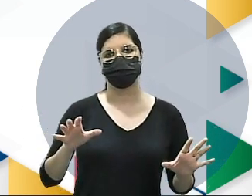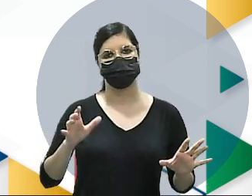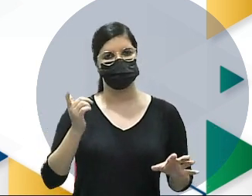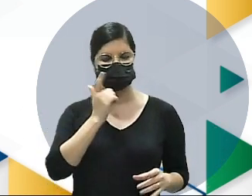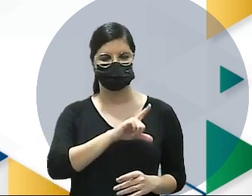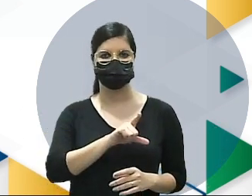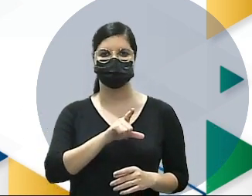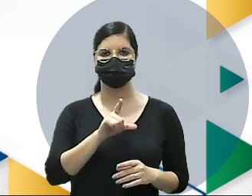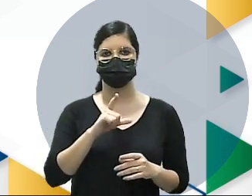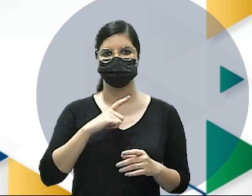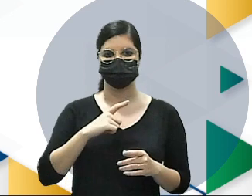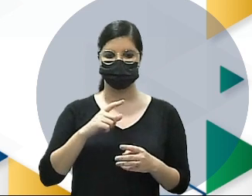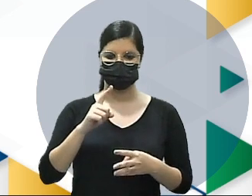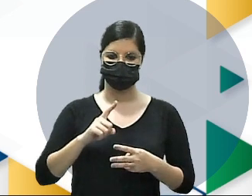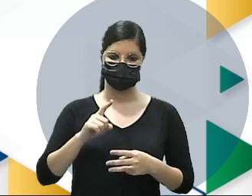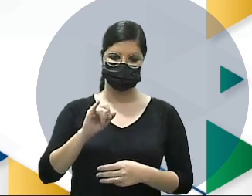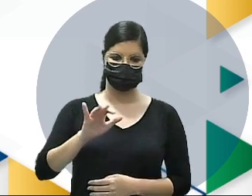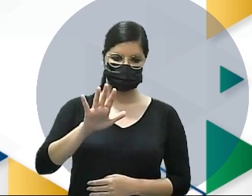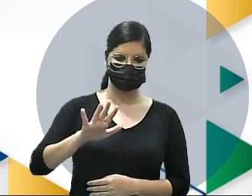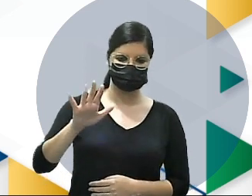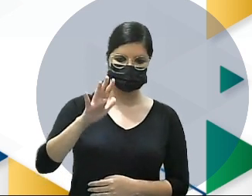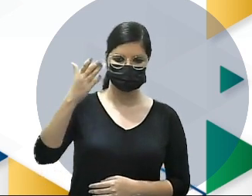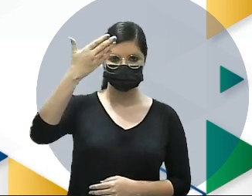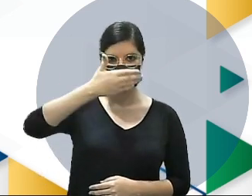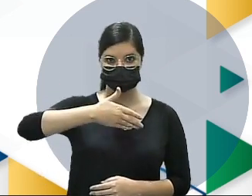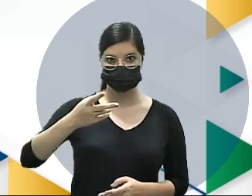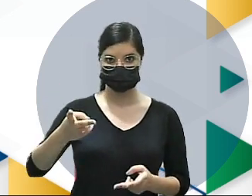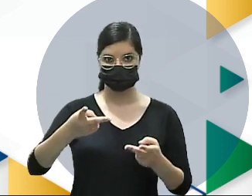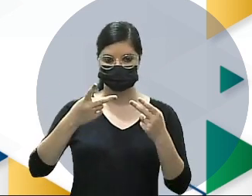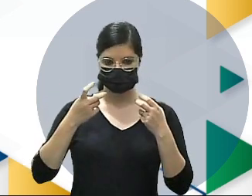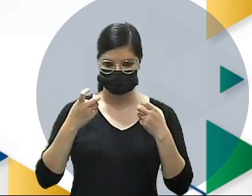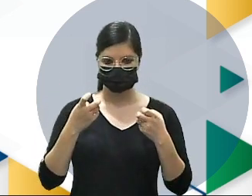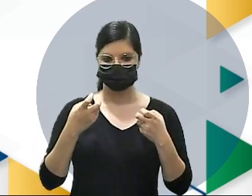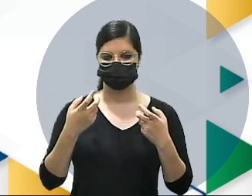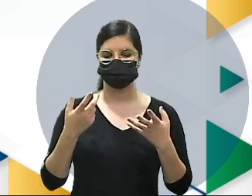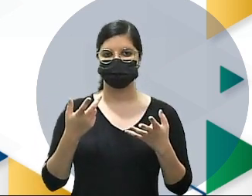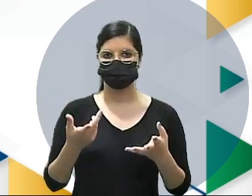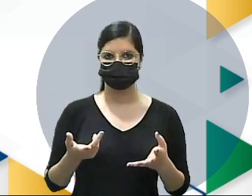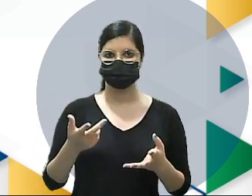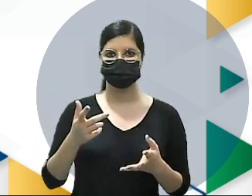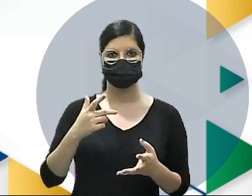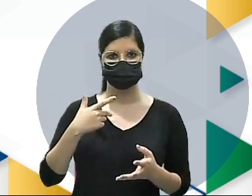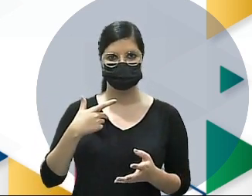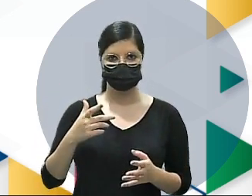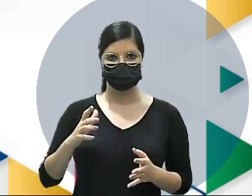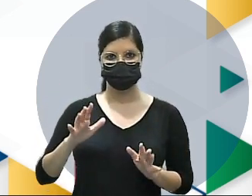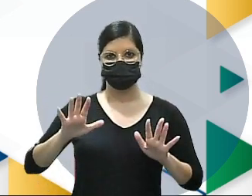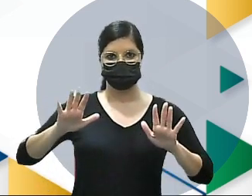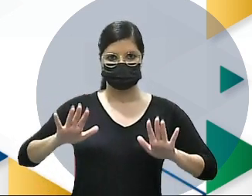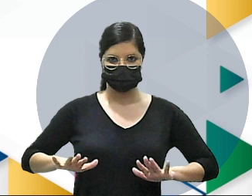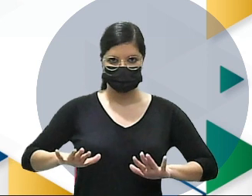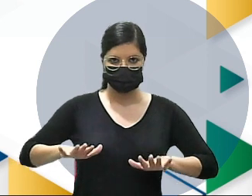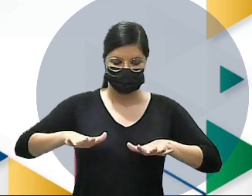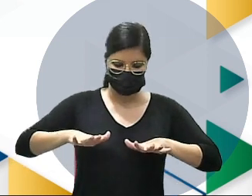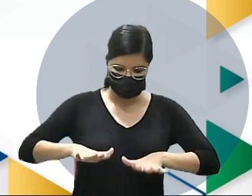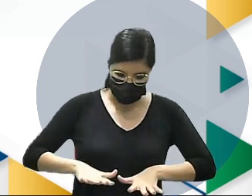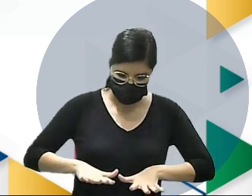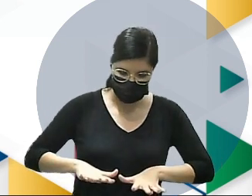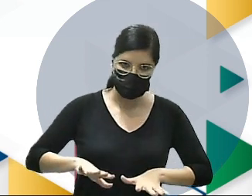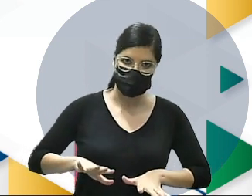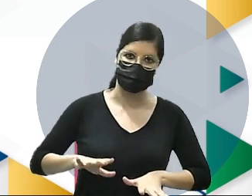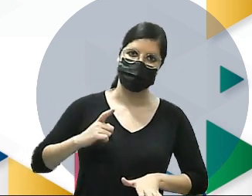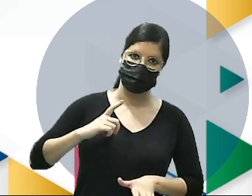muito mais liberdade e aí eu trouxe três imagens para vocês perceberem isso que estão fazendo uma parada de Mão Dupla em um